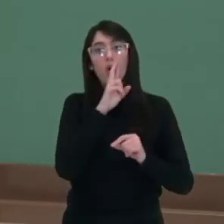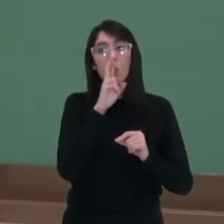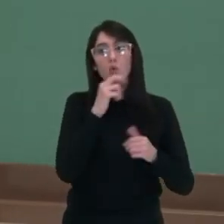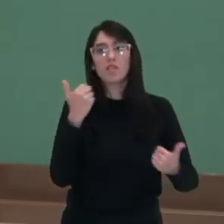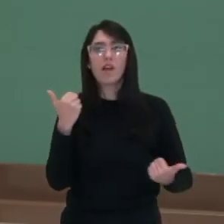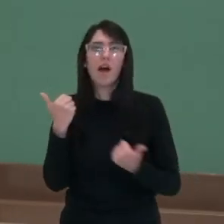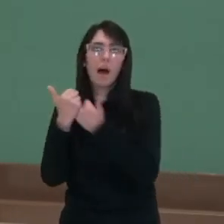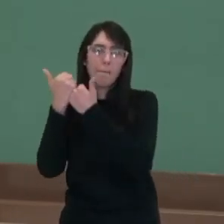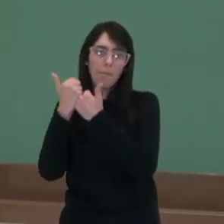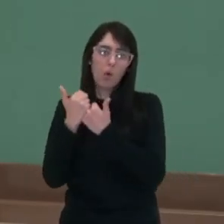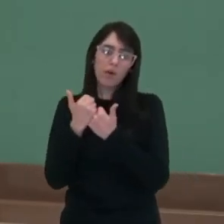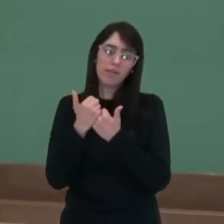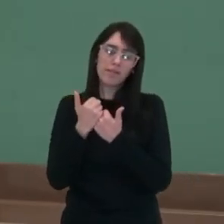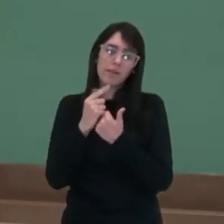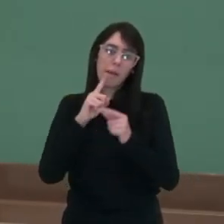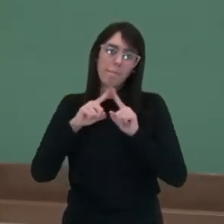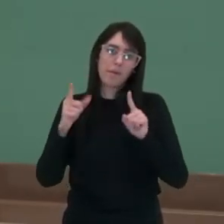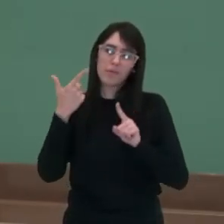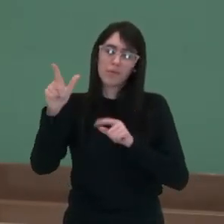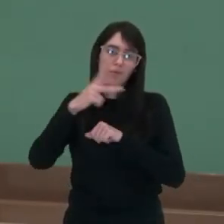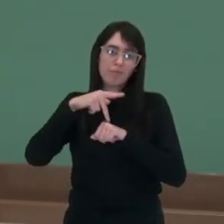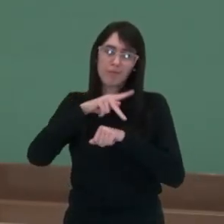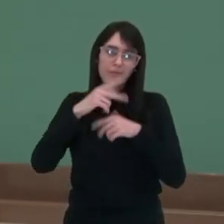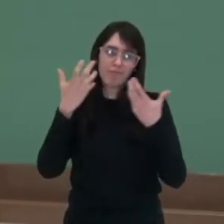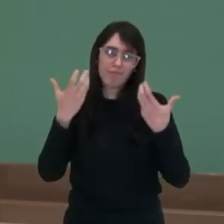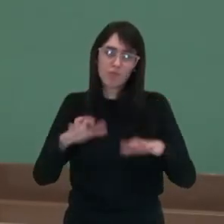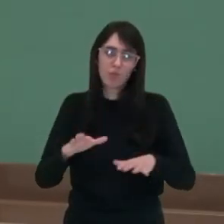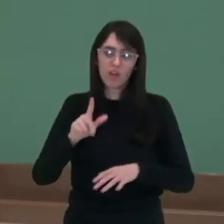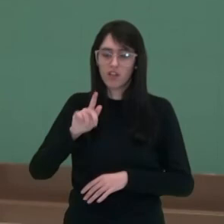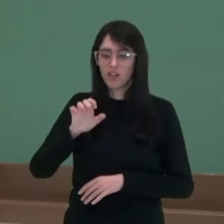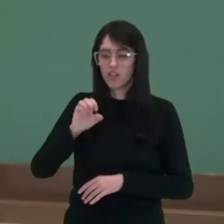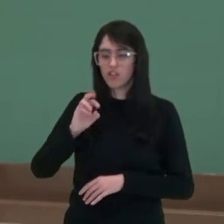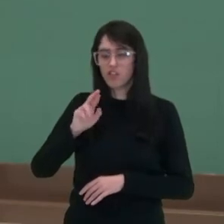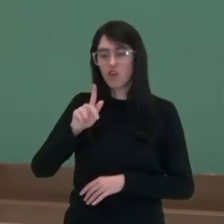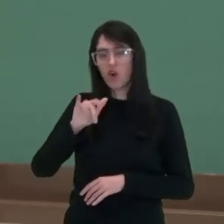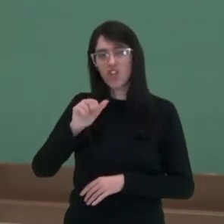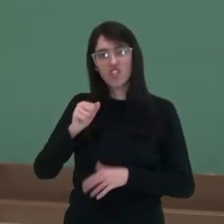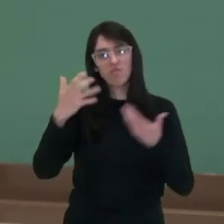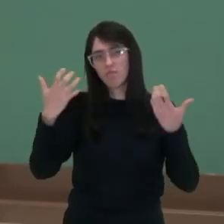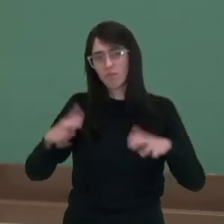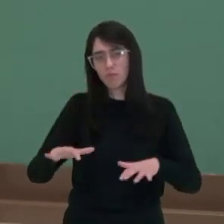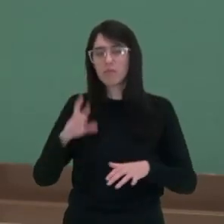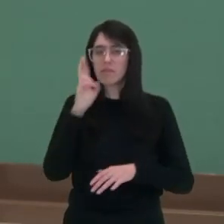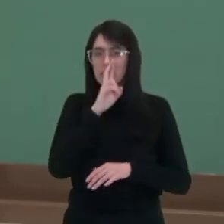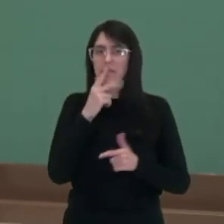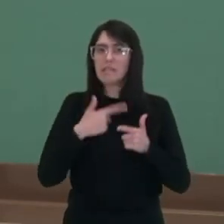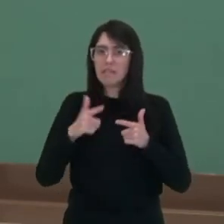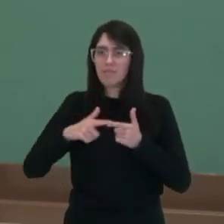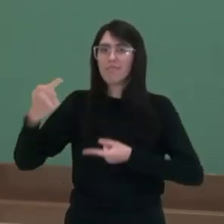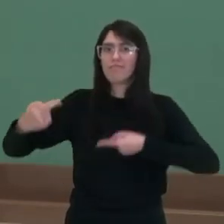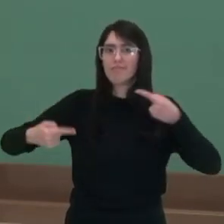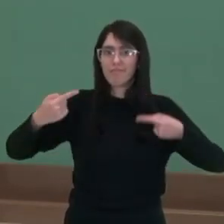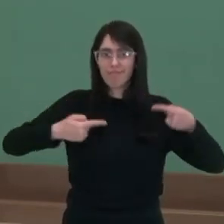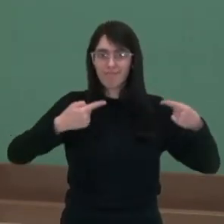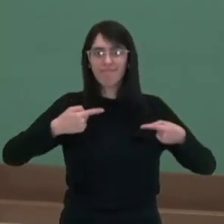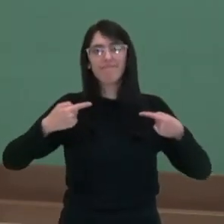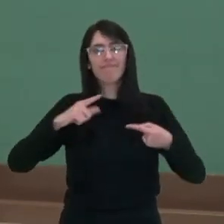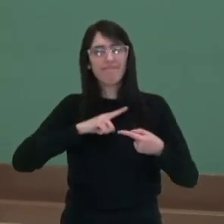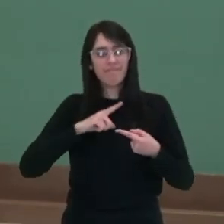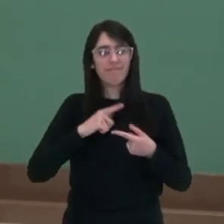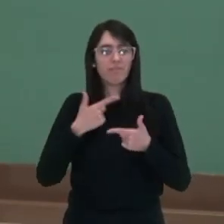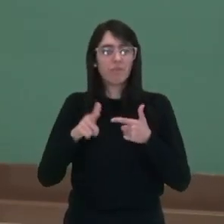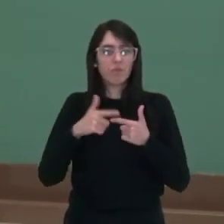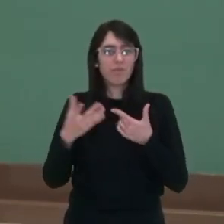e não apoiado pela Geórgia. Então a Rússia acabou se envolvendo nesse conflito e comprometendo diretamente as questões